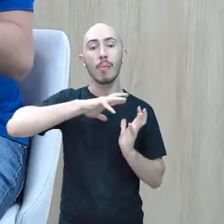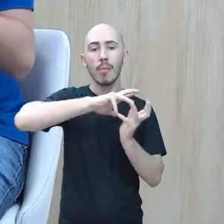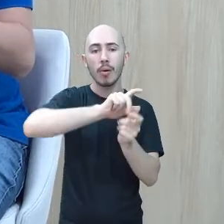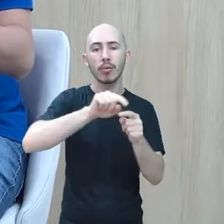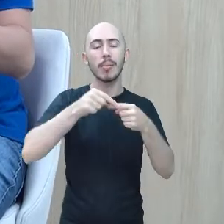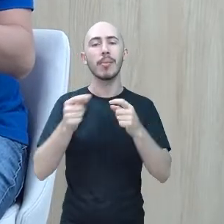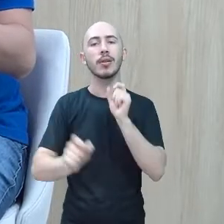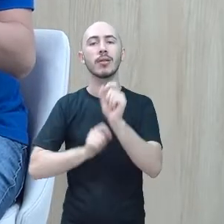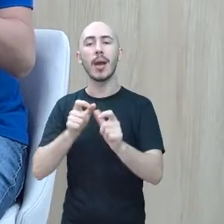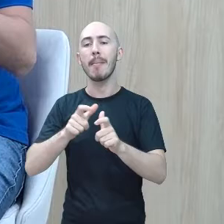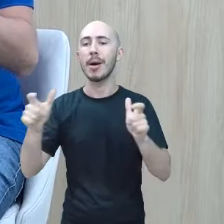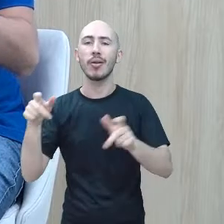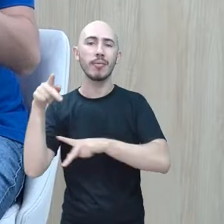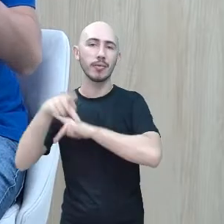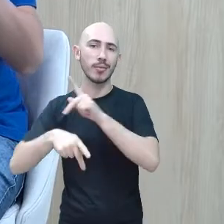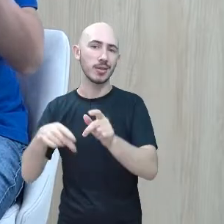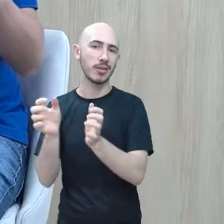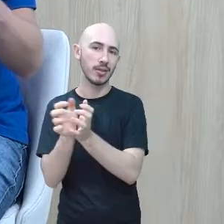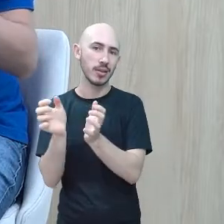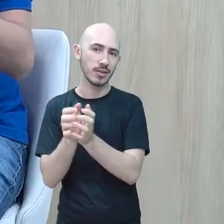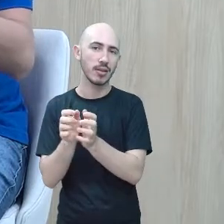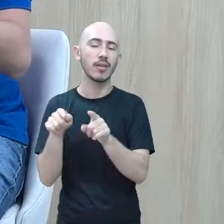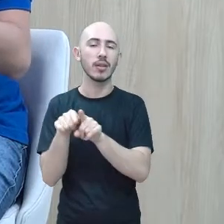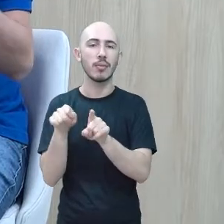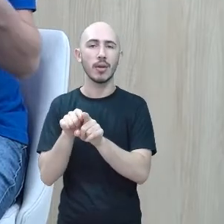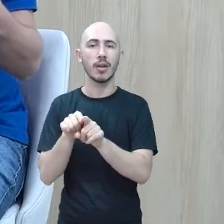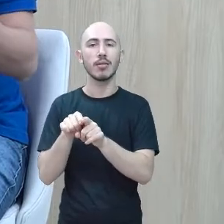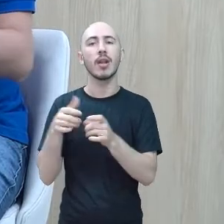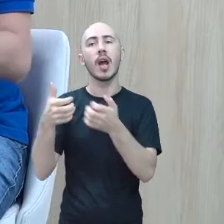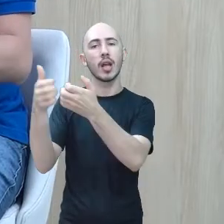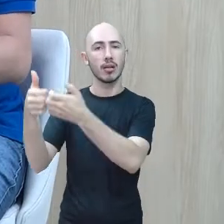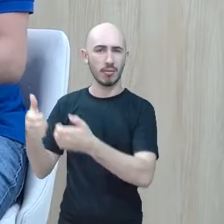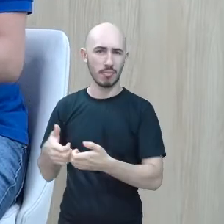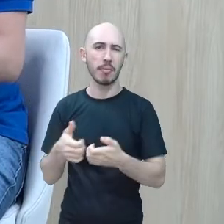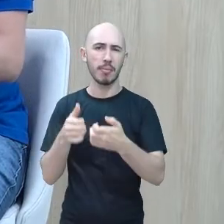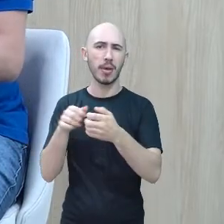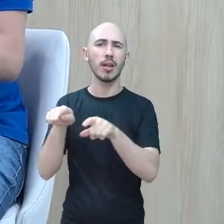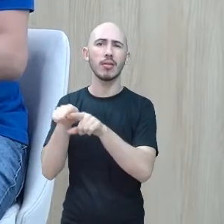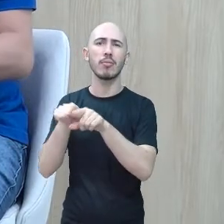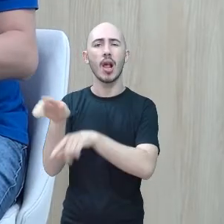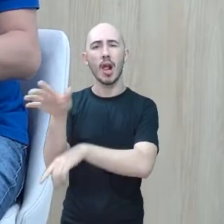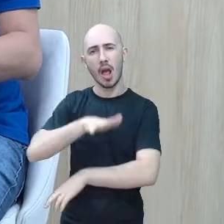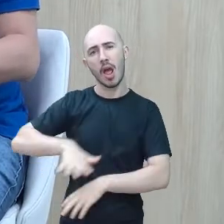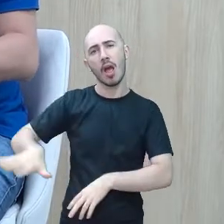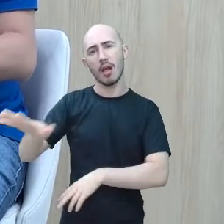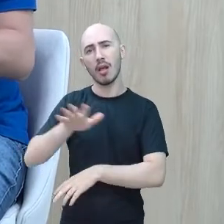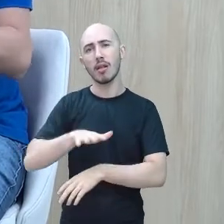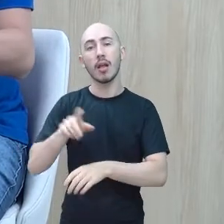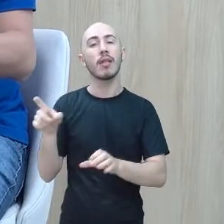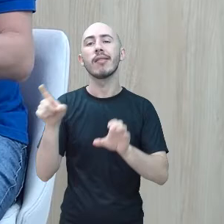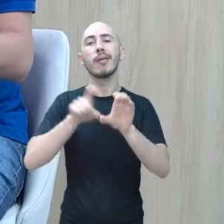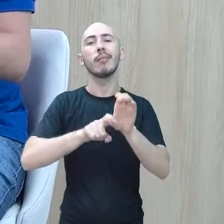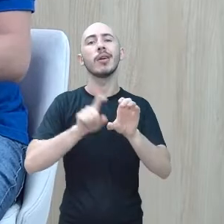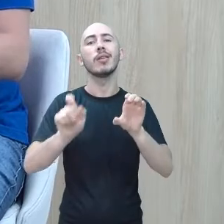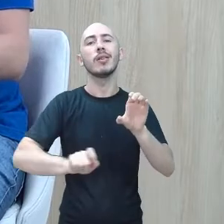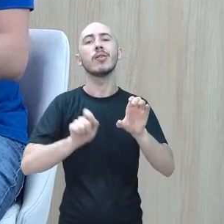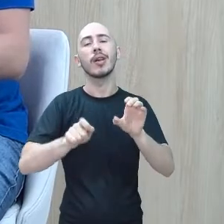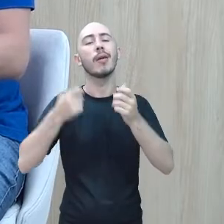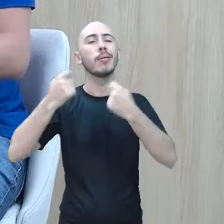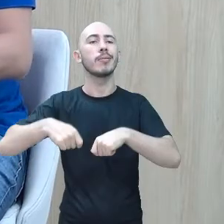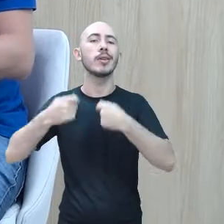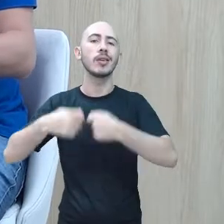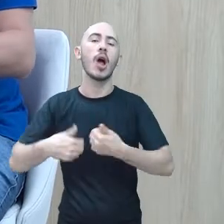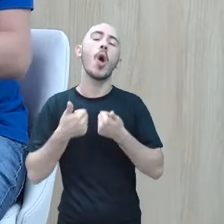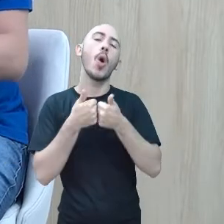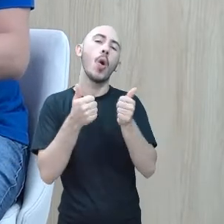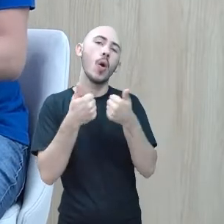mas grande parte da população do Recife e da região mais próxima, né, da área metropolitana, depende exclusivamente do ônibus,